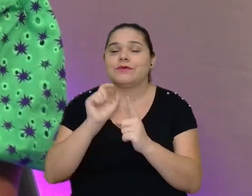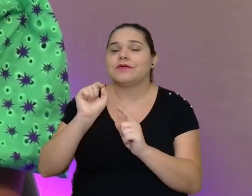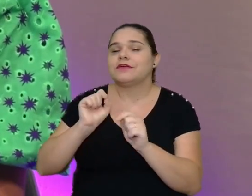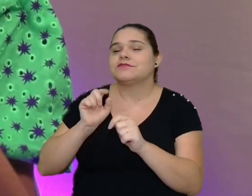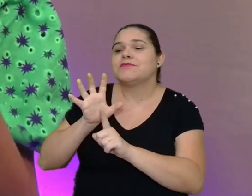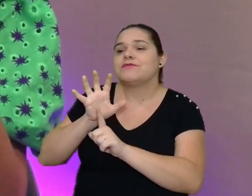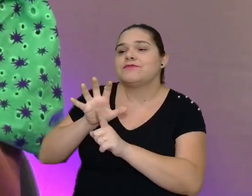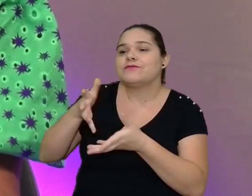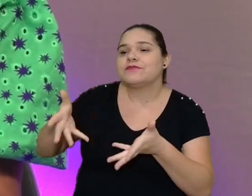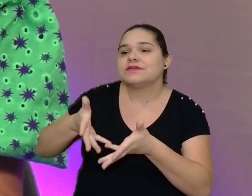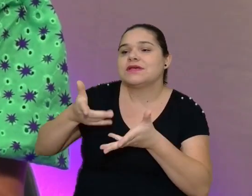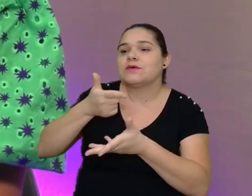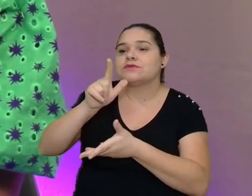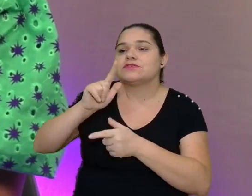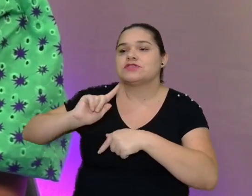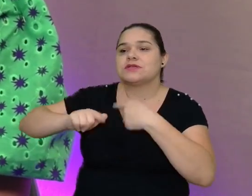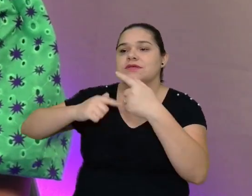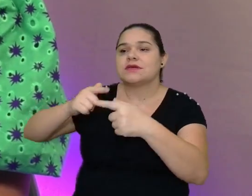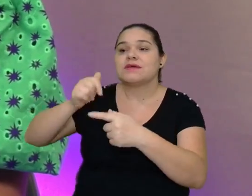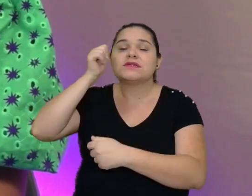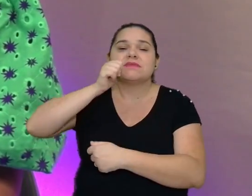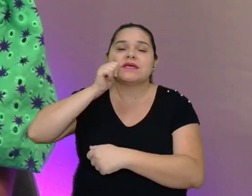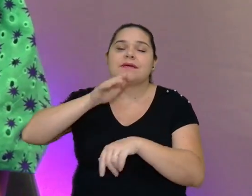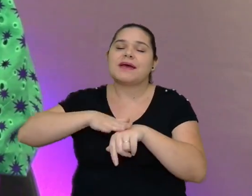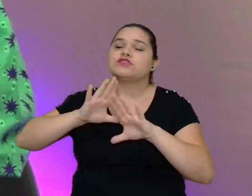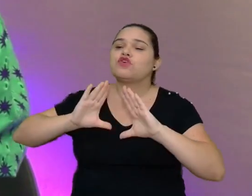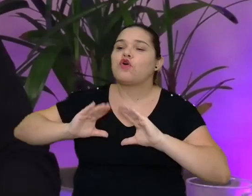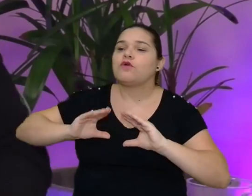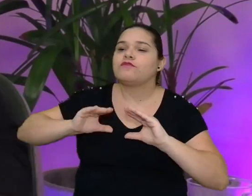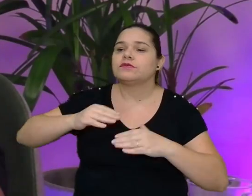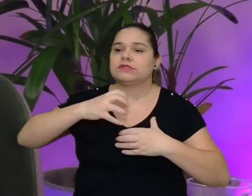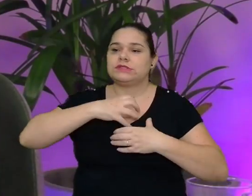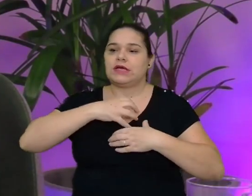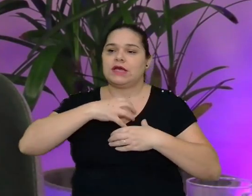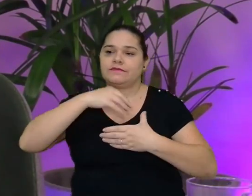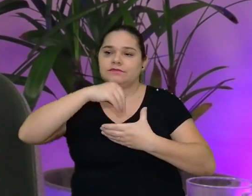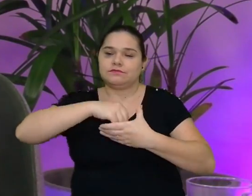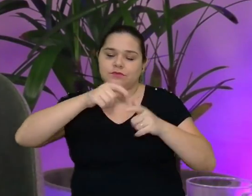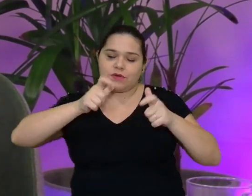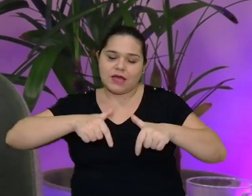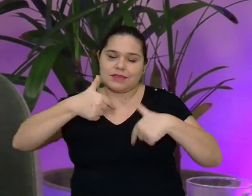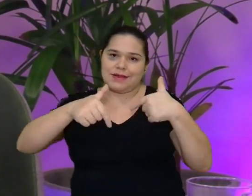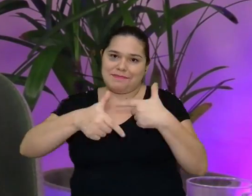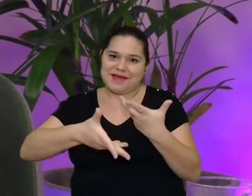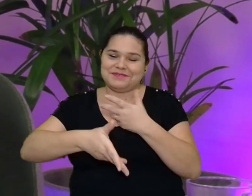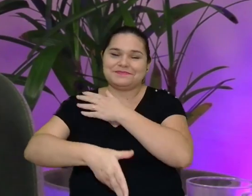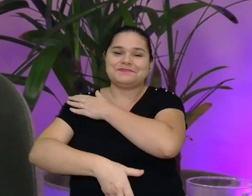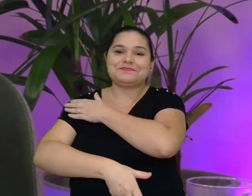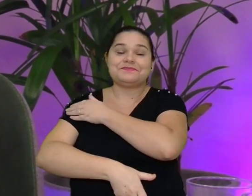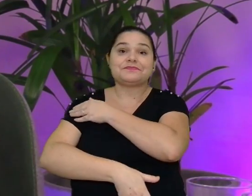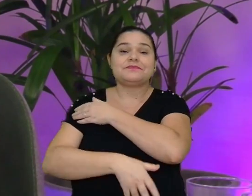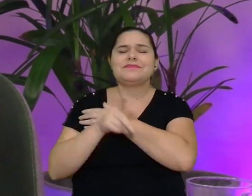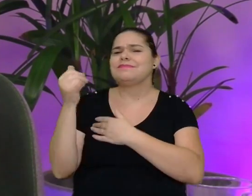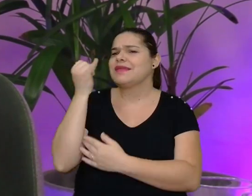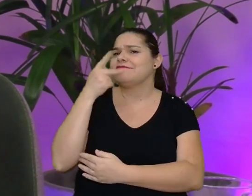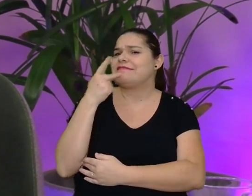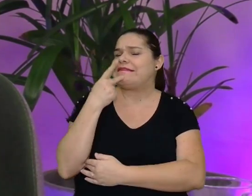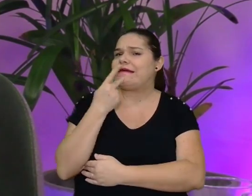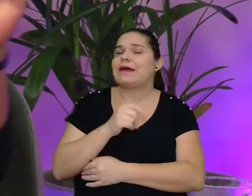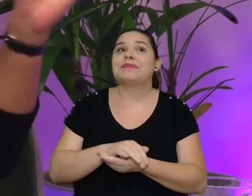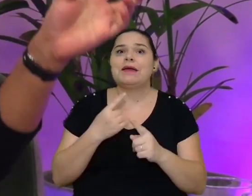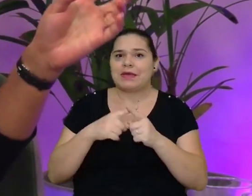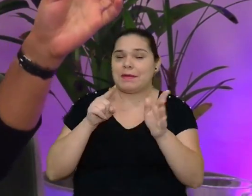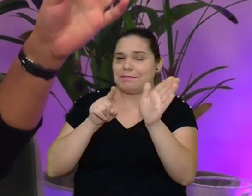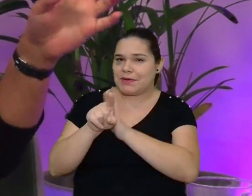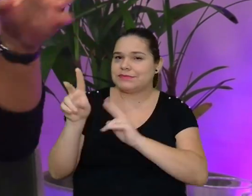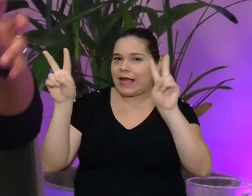essas novas meninas fiquem mais confortáveis no ambiente de trabalho. Com certeza. É interessante você citar a questão da menopausa, porque eu ia fazer essa pergunta também, porque